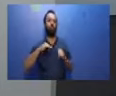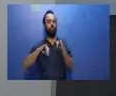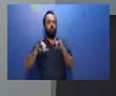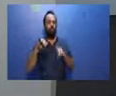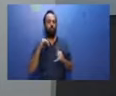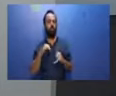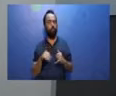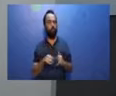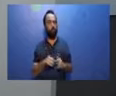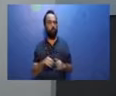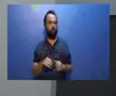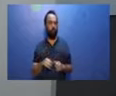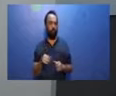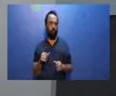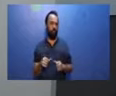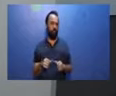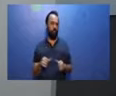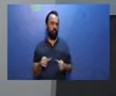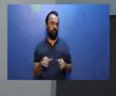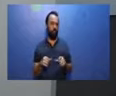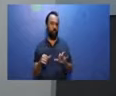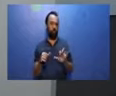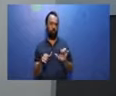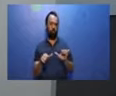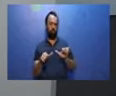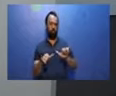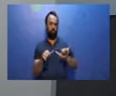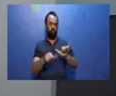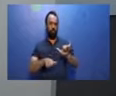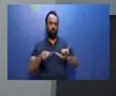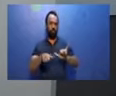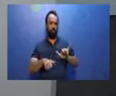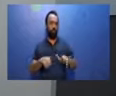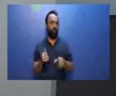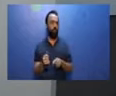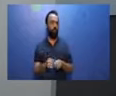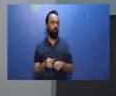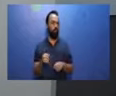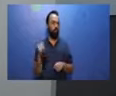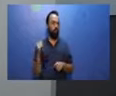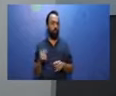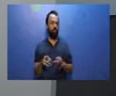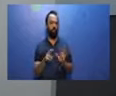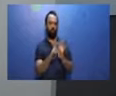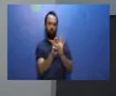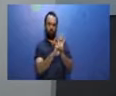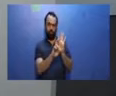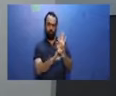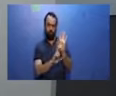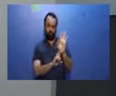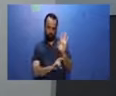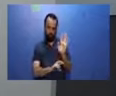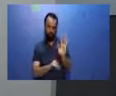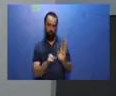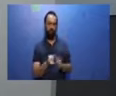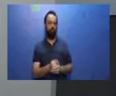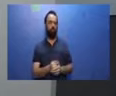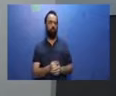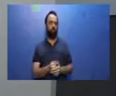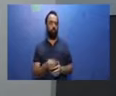sobre o que acontece na reação química as regras né que representa uma reação química